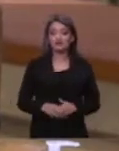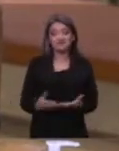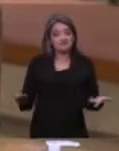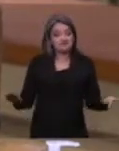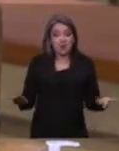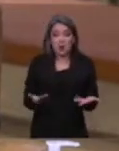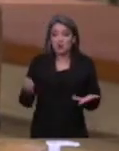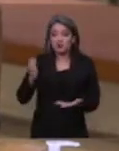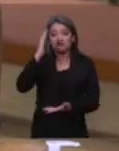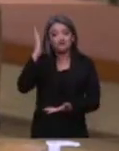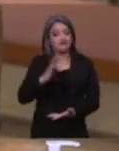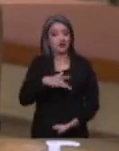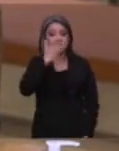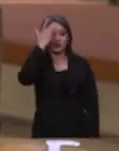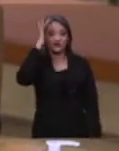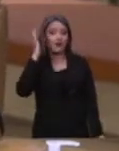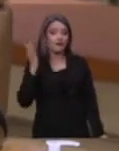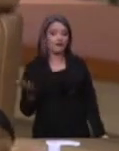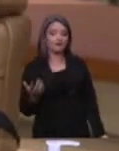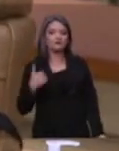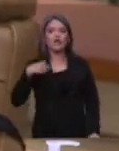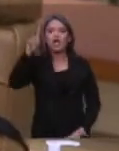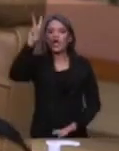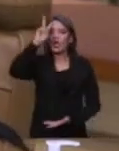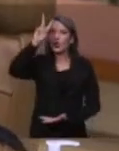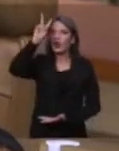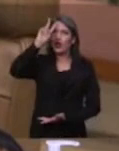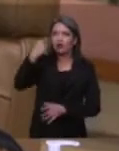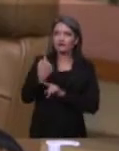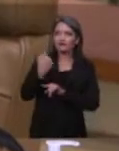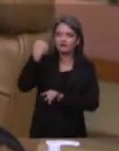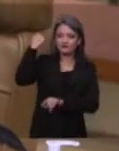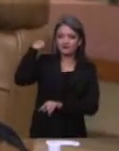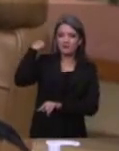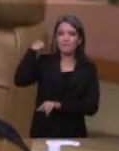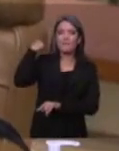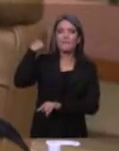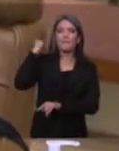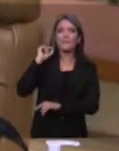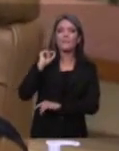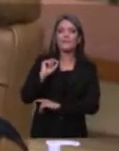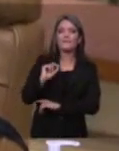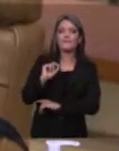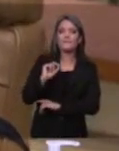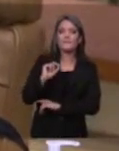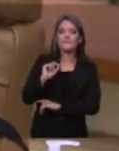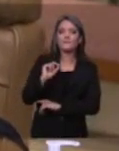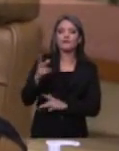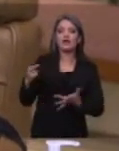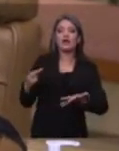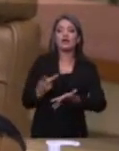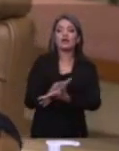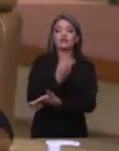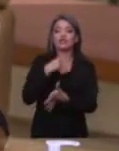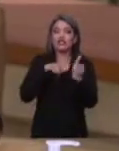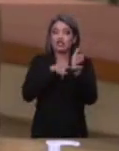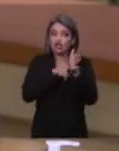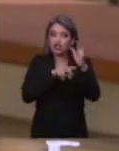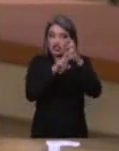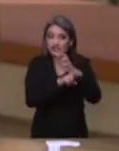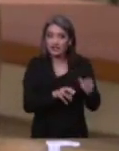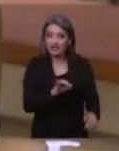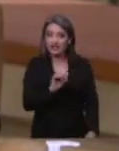sabe. Eu me lembro naquele contexto em que havia o inquérito, ainda